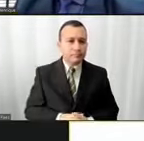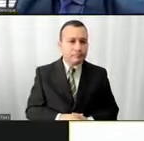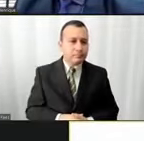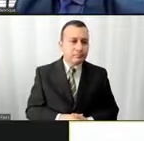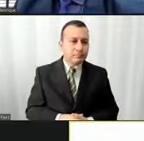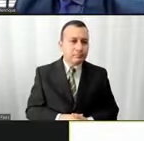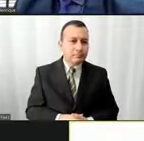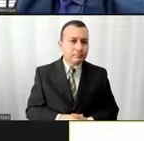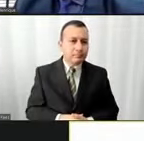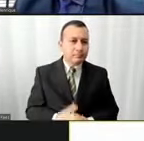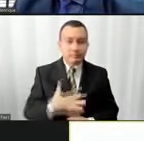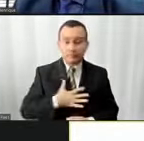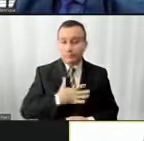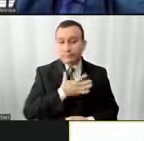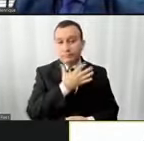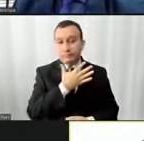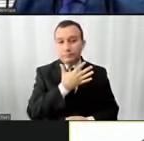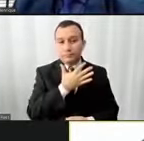escárnio.